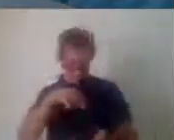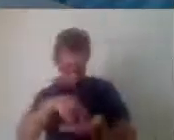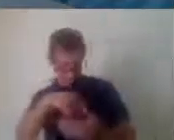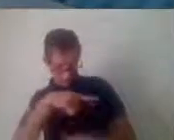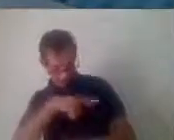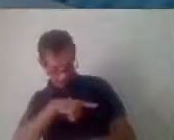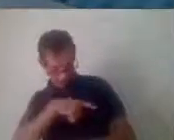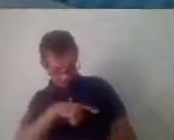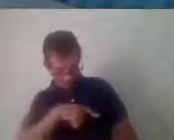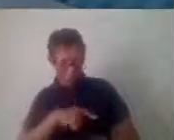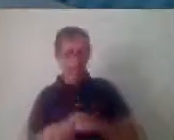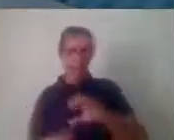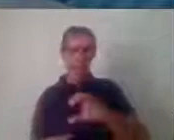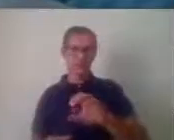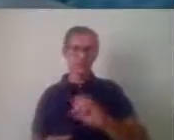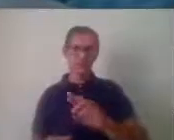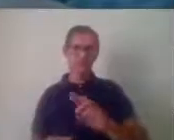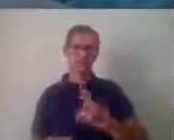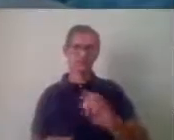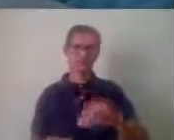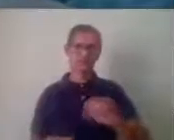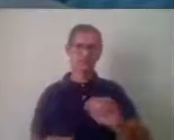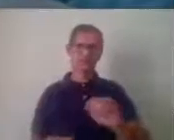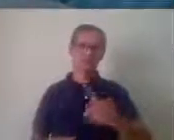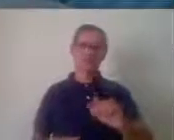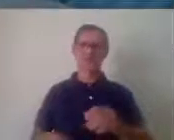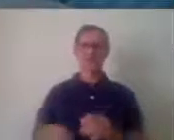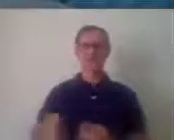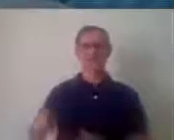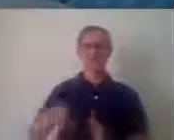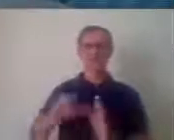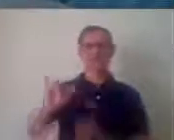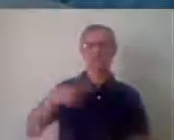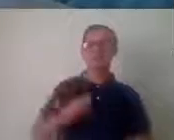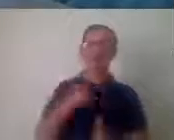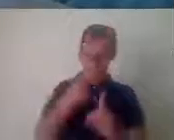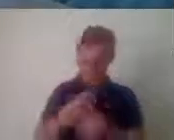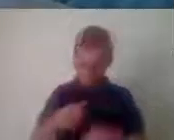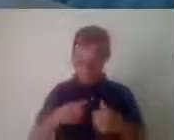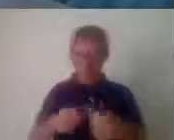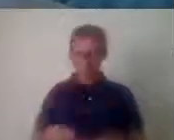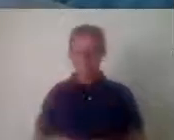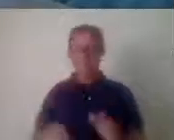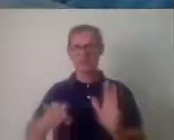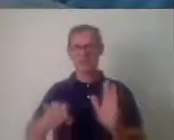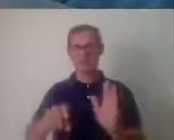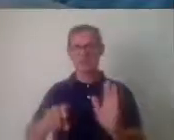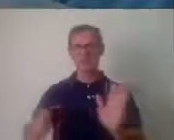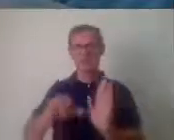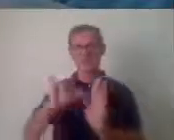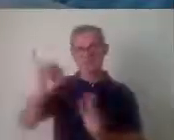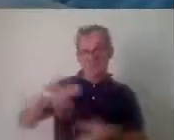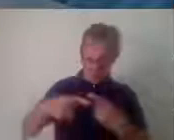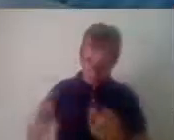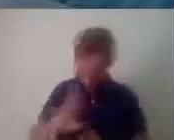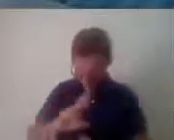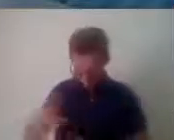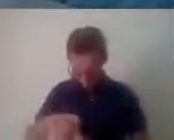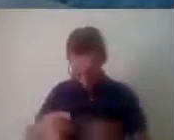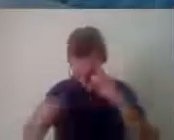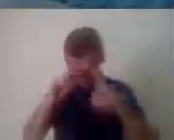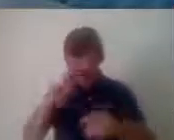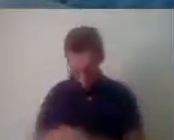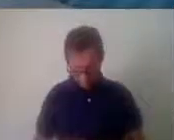tenho coordenadas x e y. Como que a gente encontra essa coordenada x e y? Utilizando a ideia